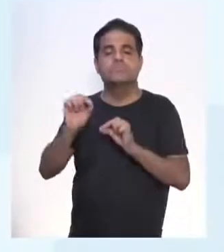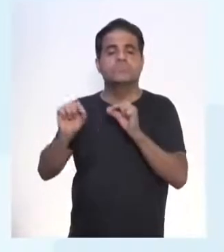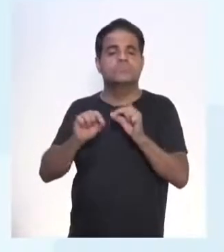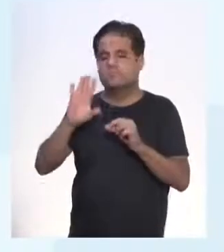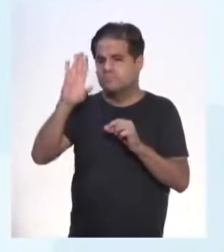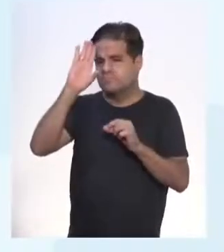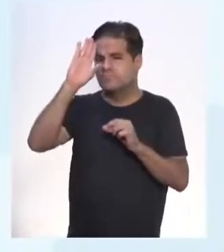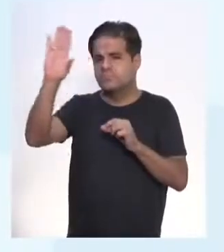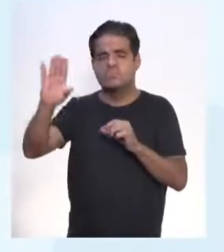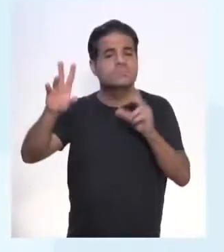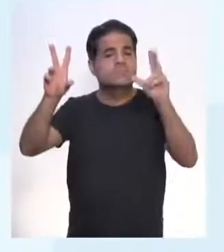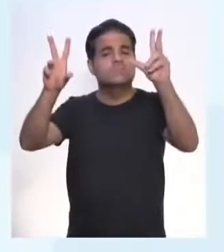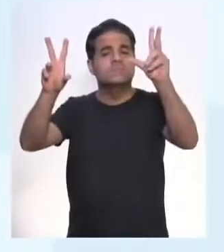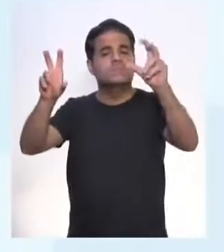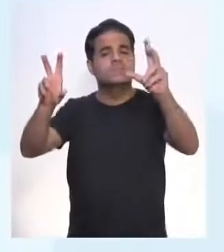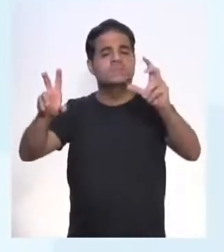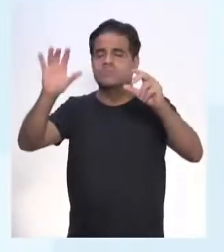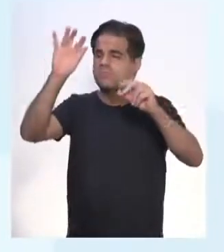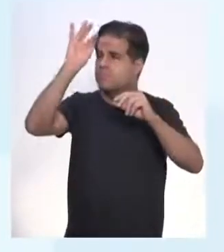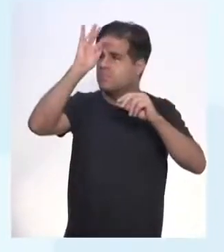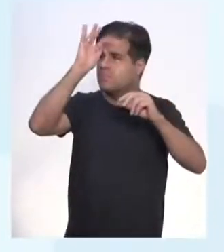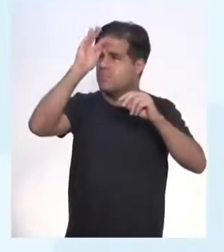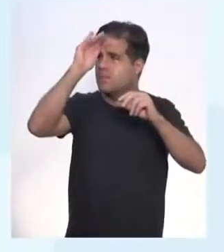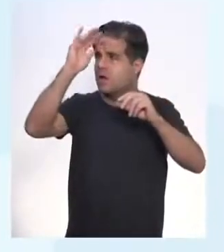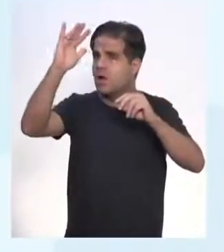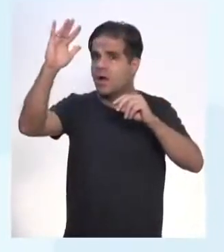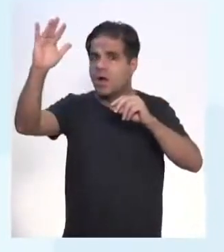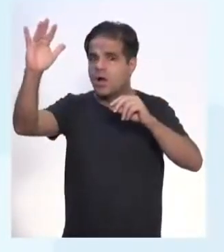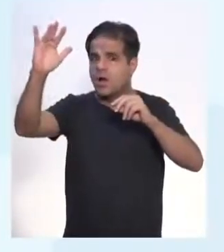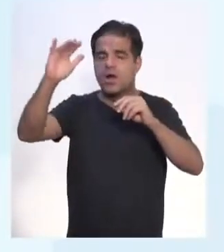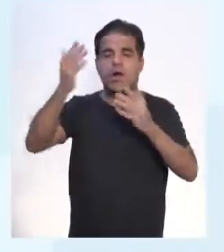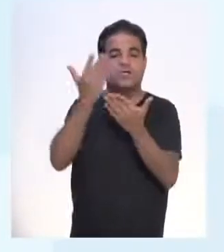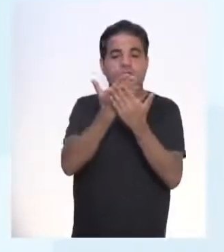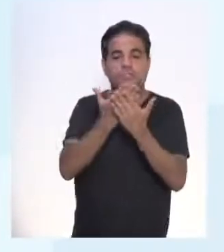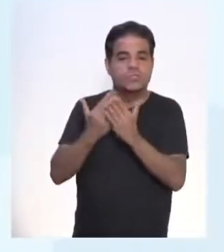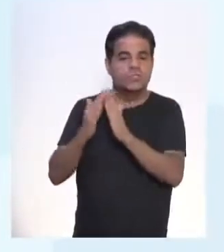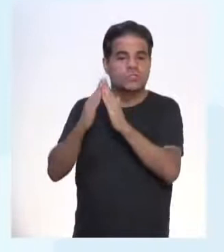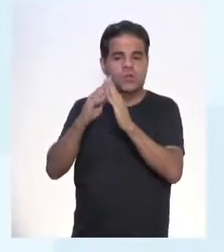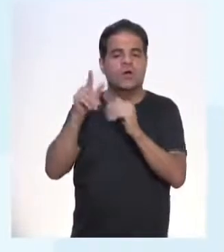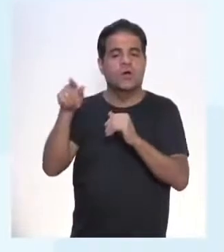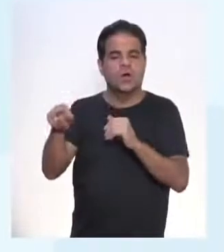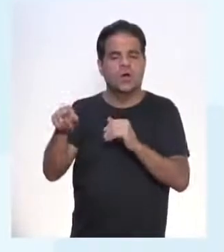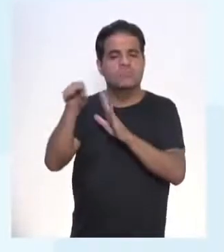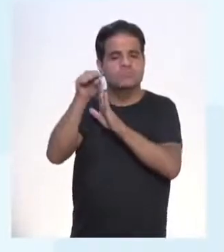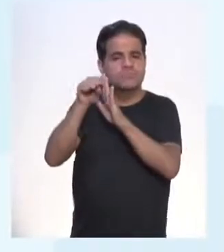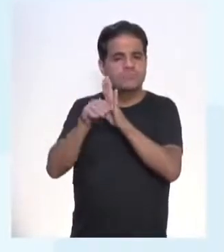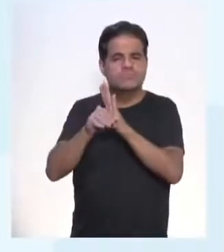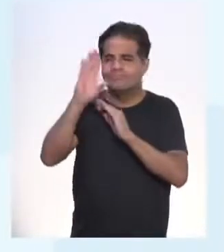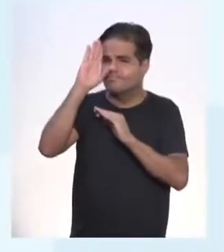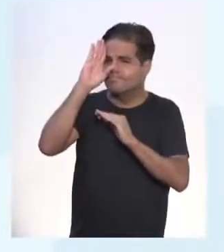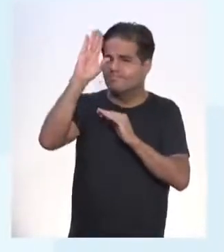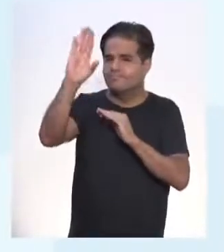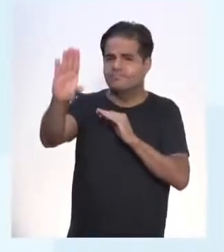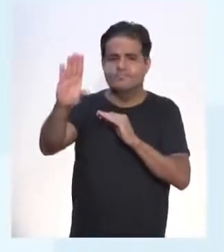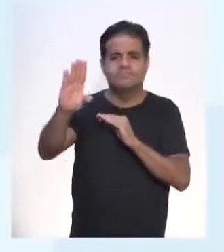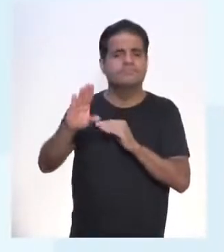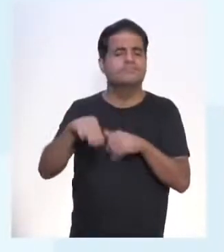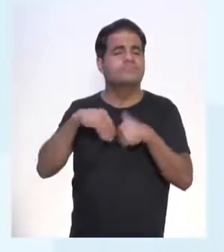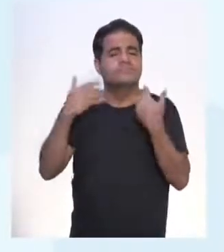as principais questões filosóficas naquele momento? As escolas filosóficas, os principais